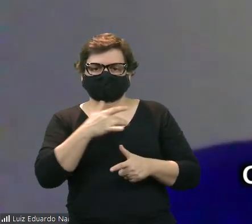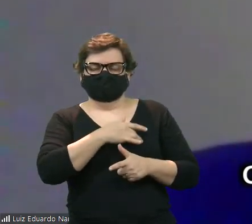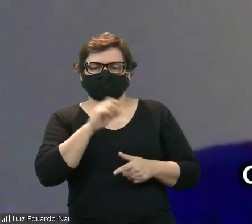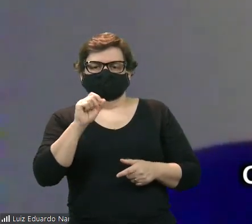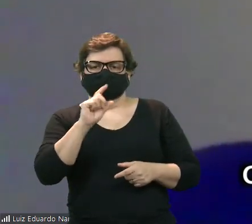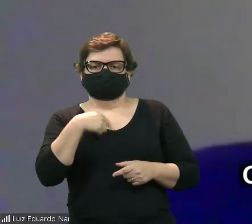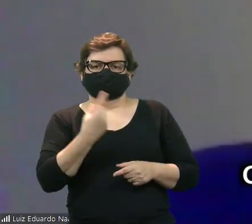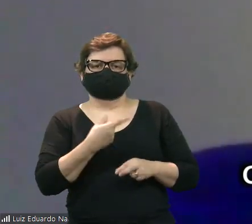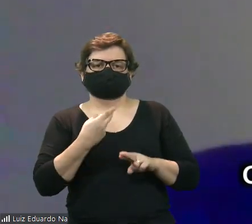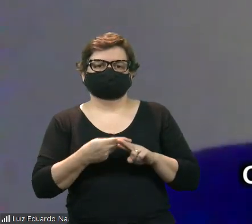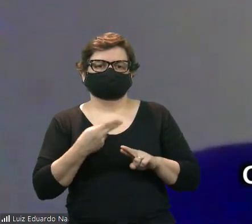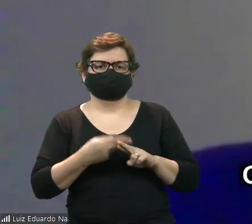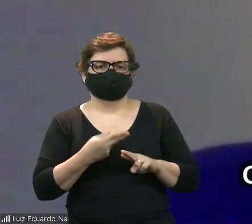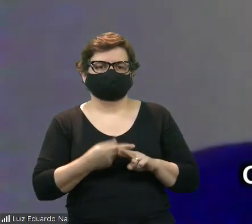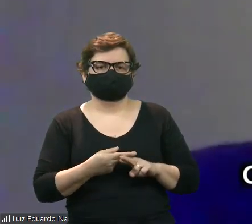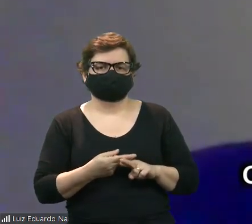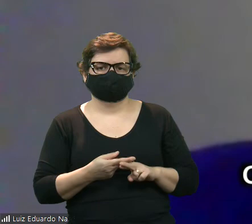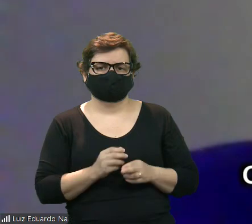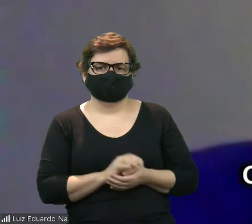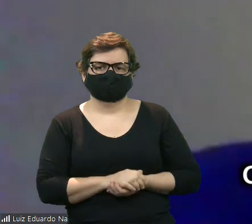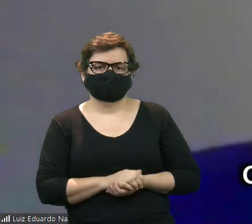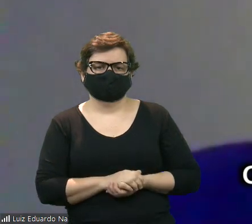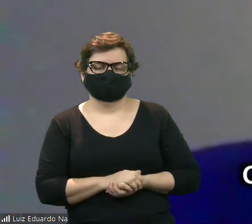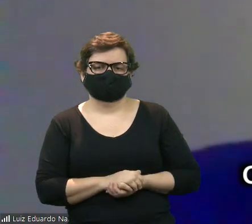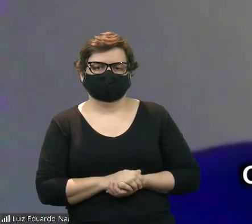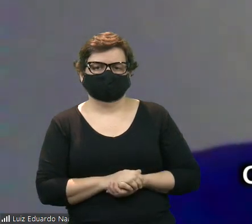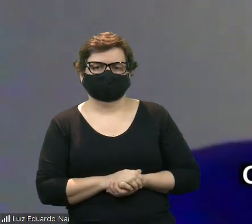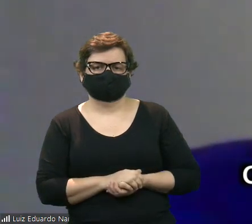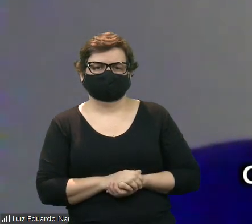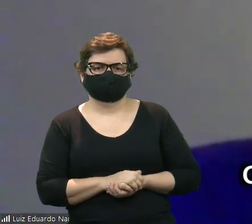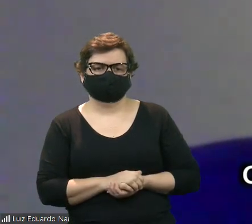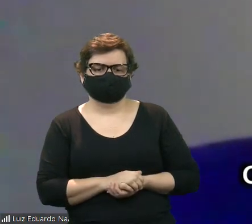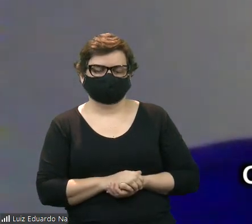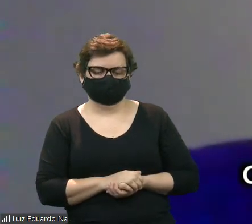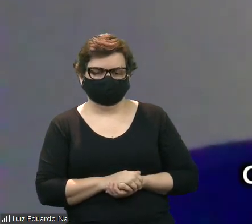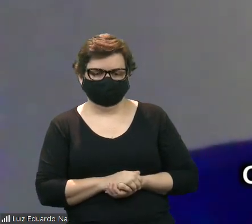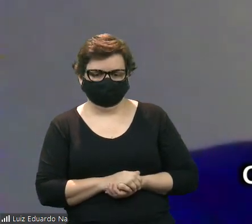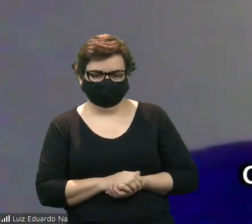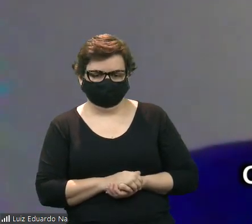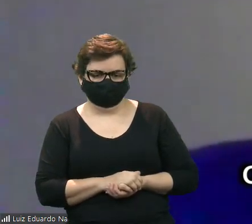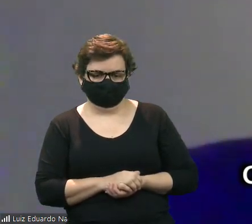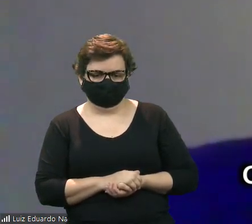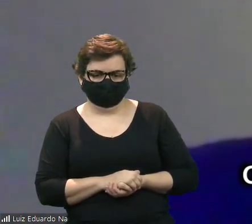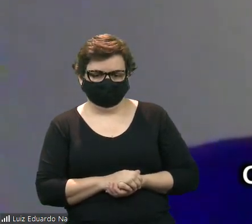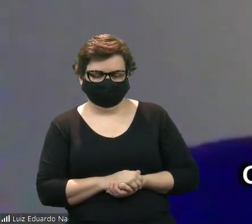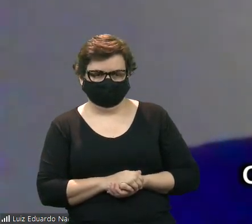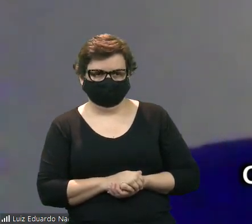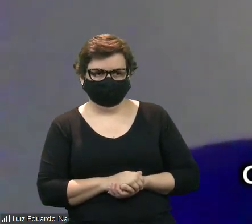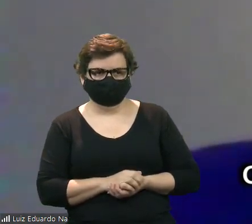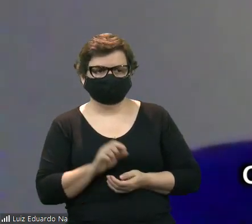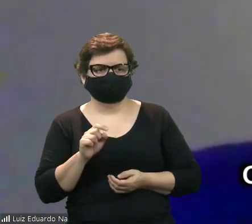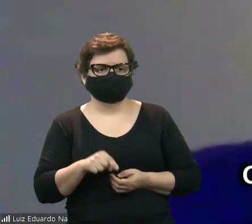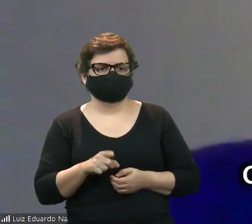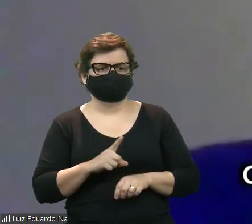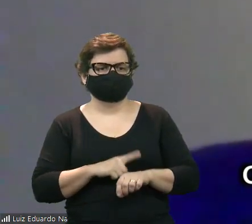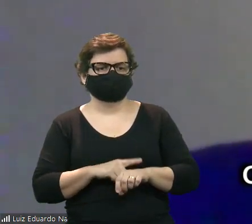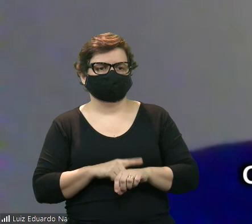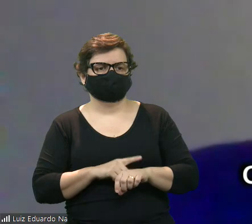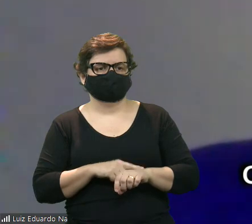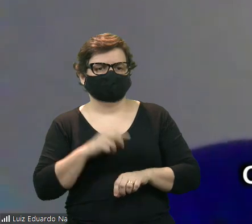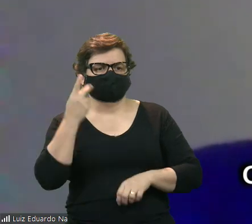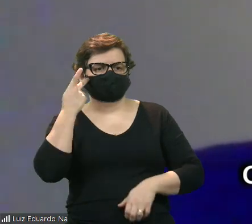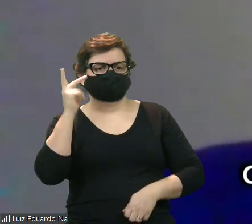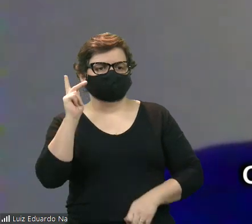utilizaríamos, salvo o melhor engano, não é, vereador Maurício Roberto? Nós utilizaríamos desse expediente